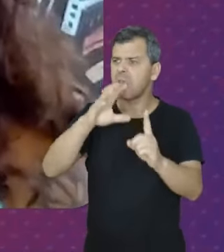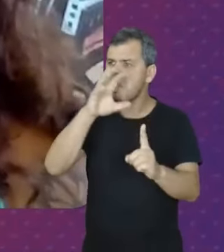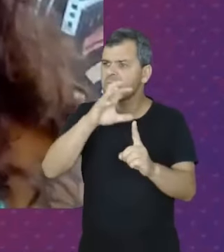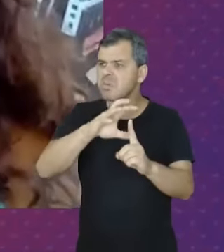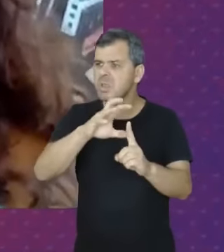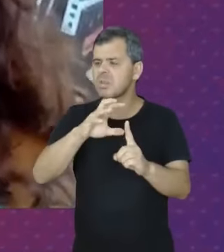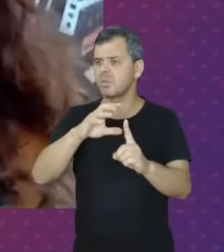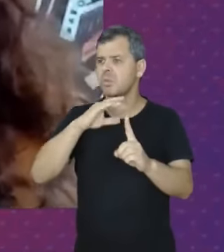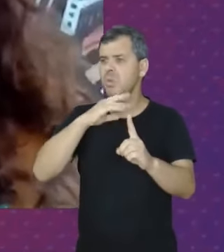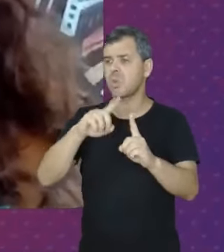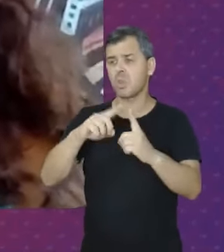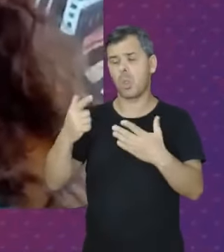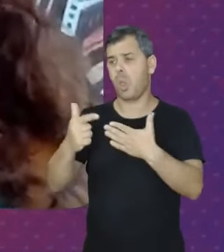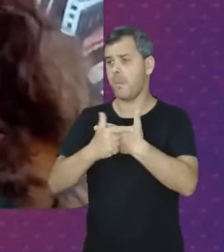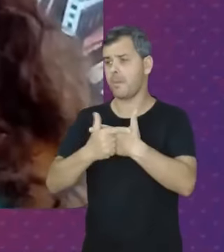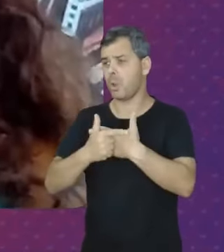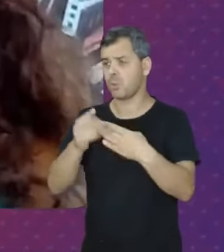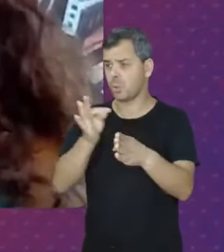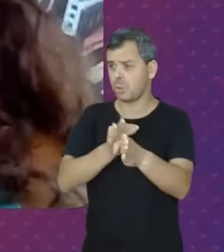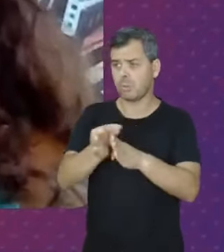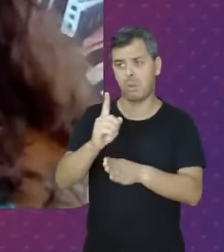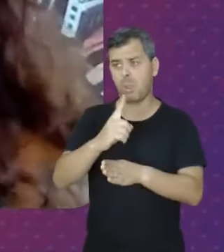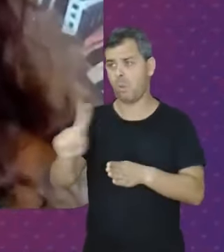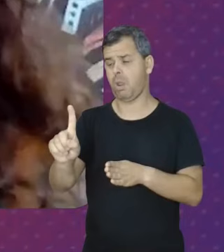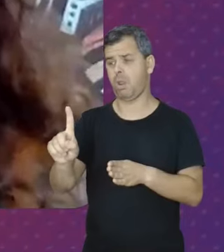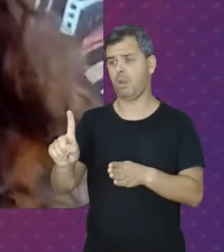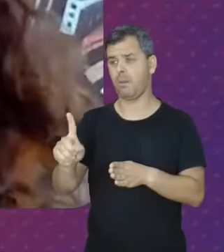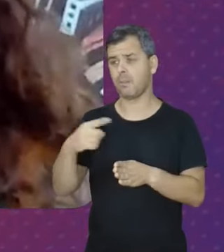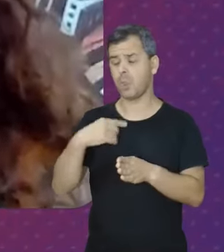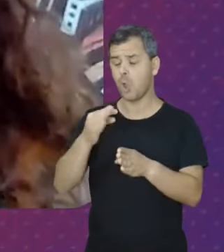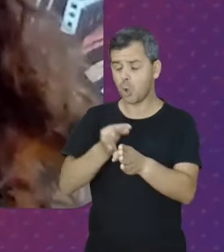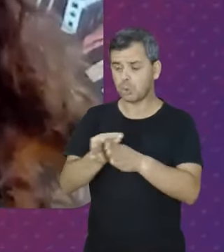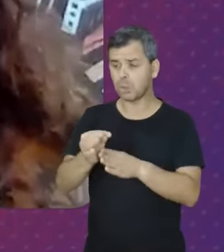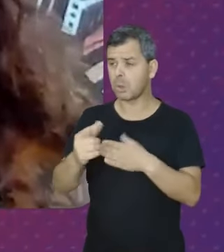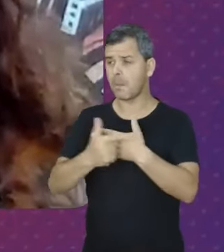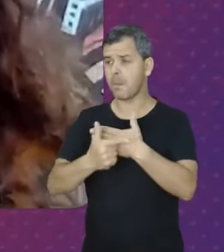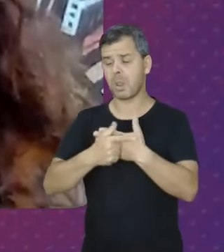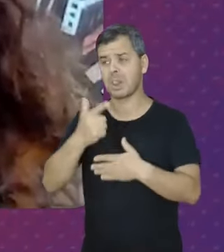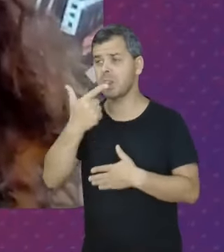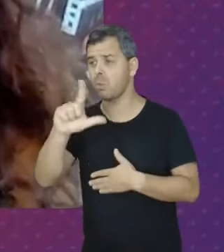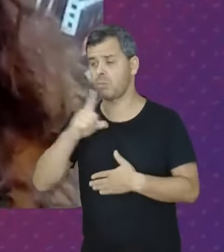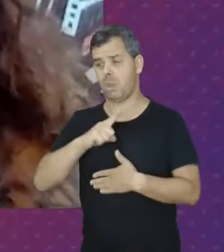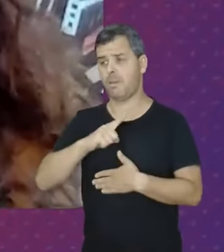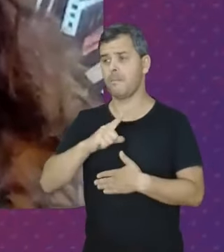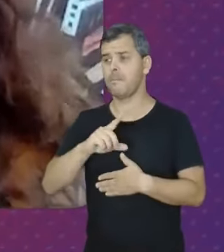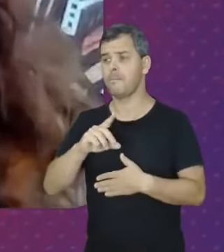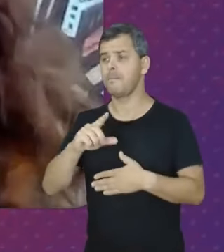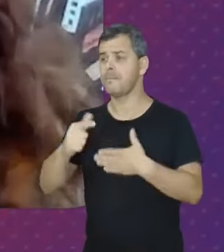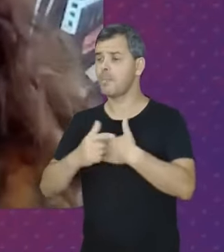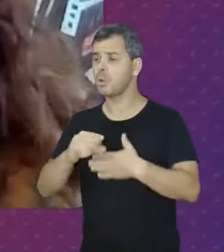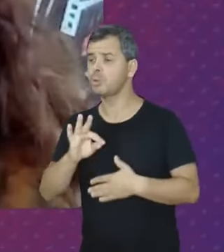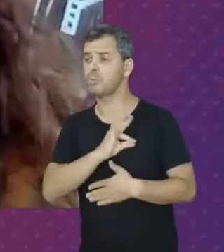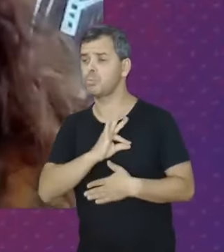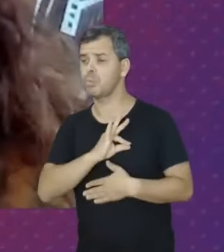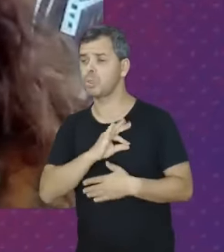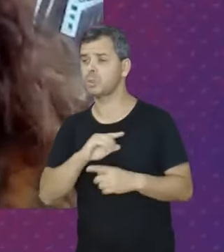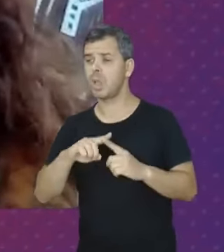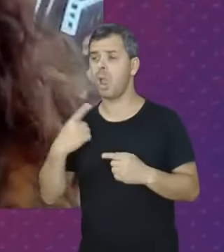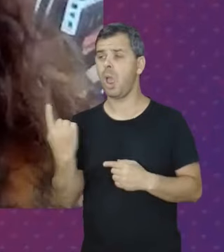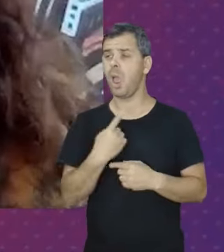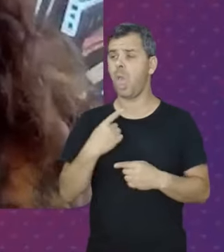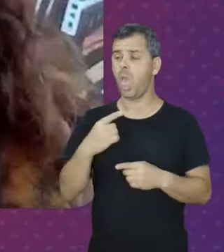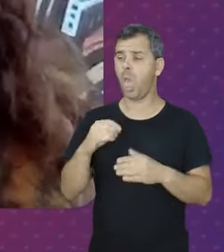Só que isso não é o papel do Conselho Tutelar. O Conselho Tutelar não tem papel de polícia. O papel do Conselho Tutelar é